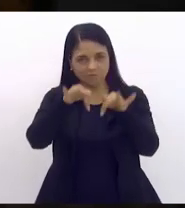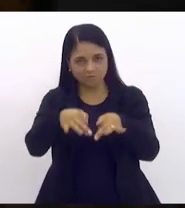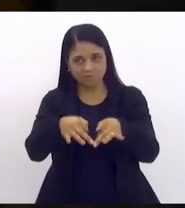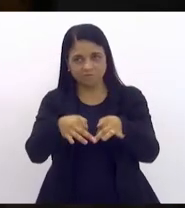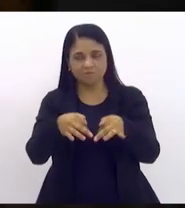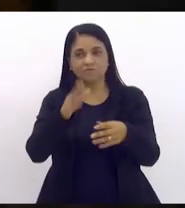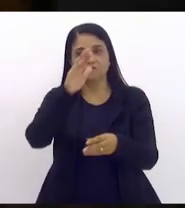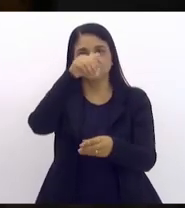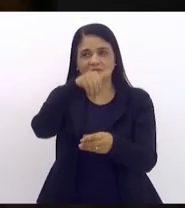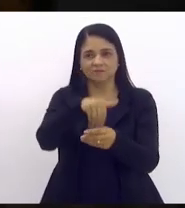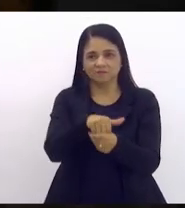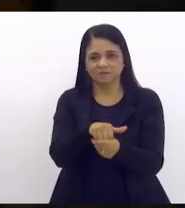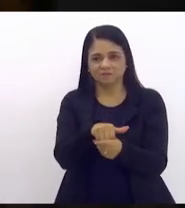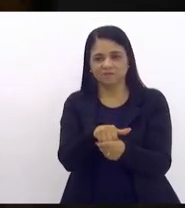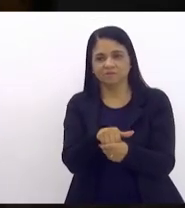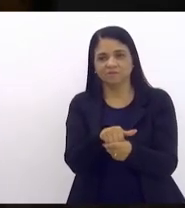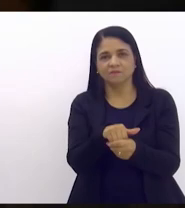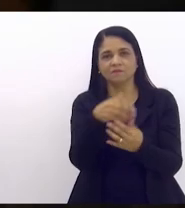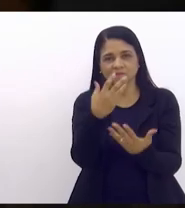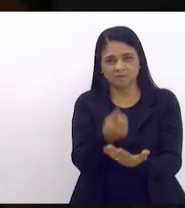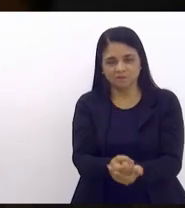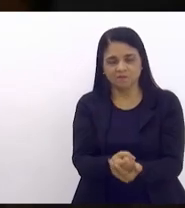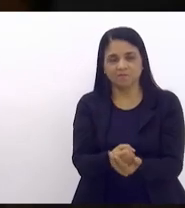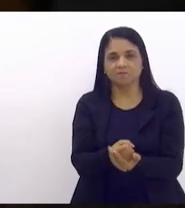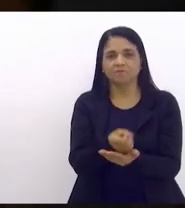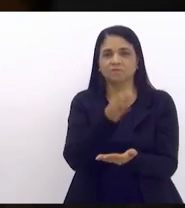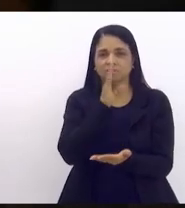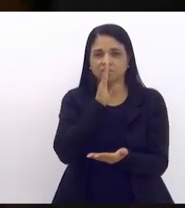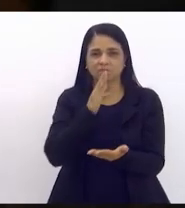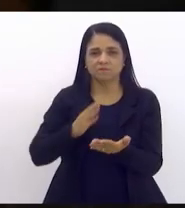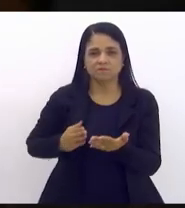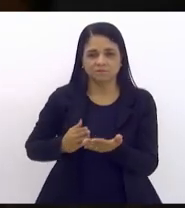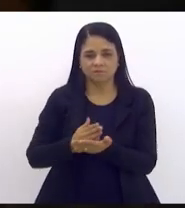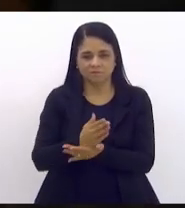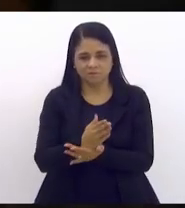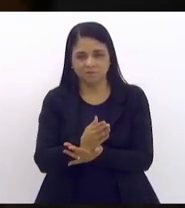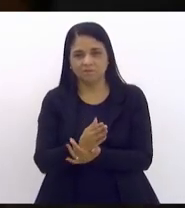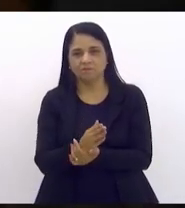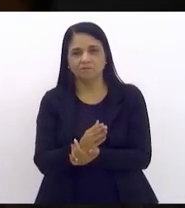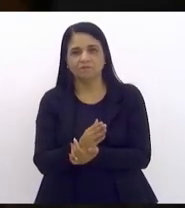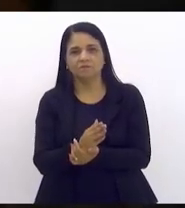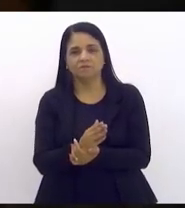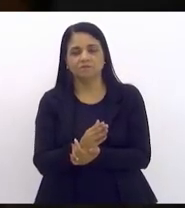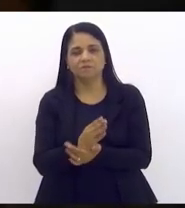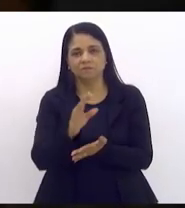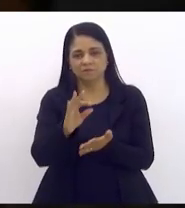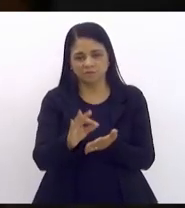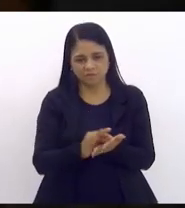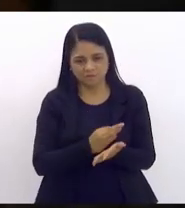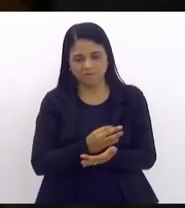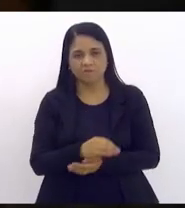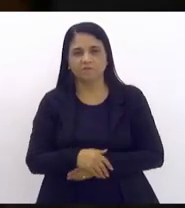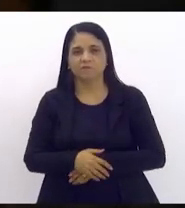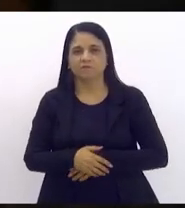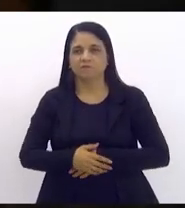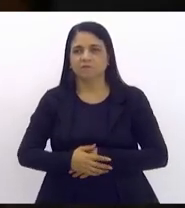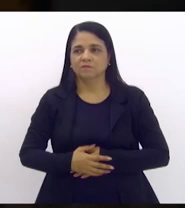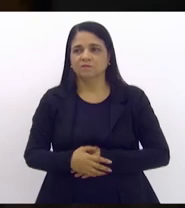discussão, em votação. Os senhores que aprovam, permaneçam como estão. Aprovado, vai a autógrafo.